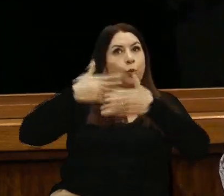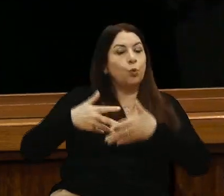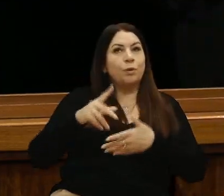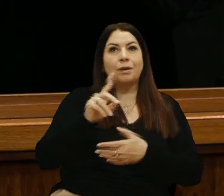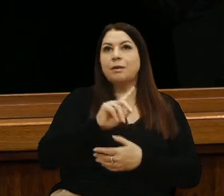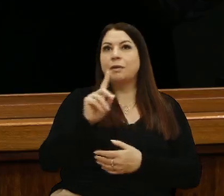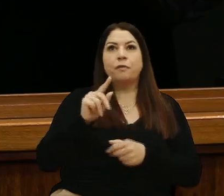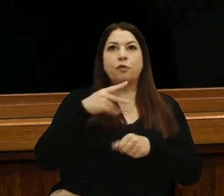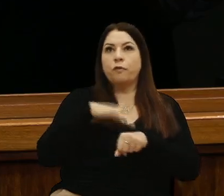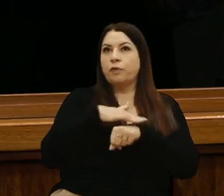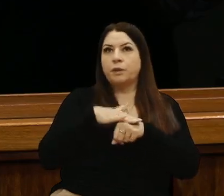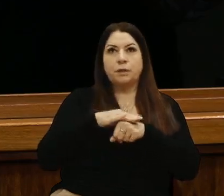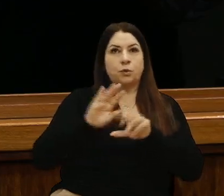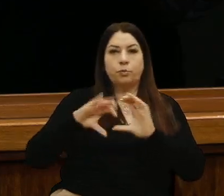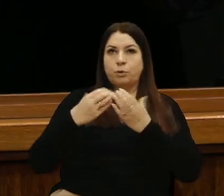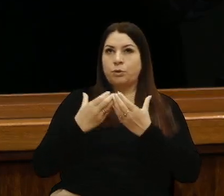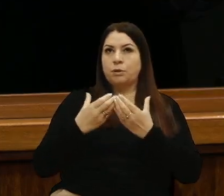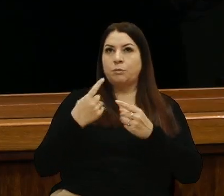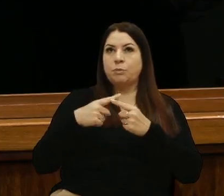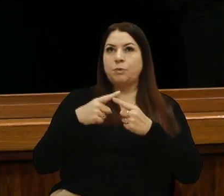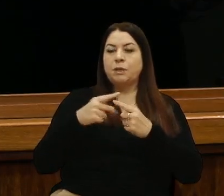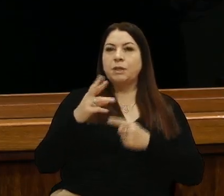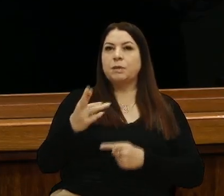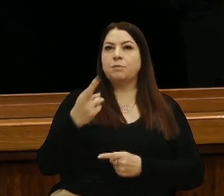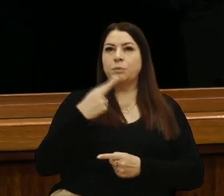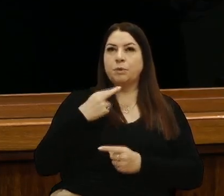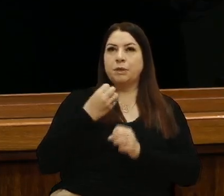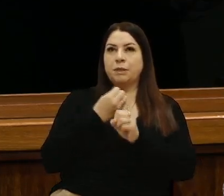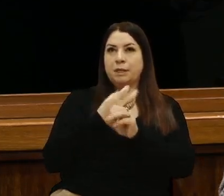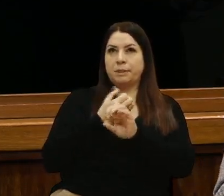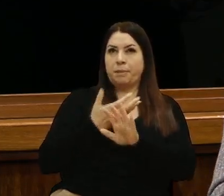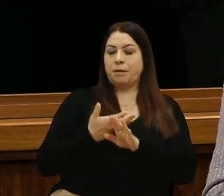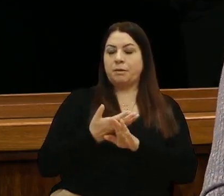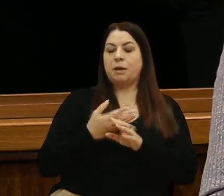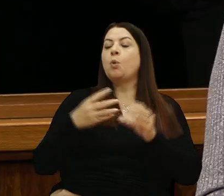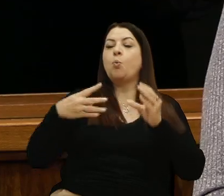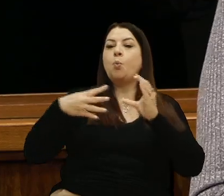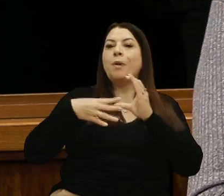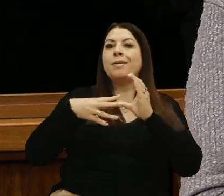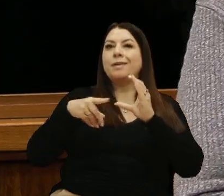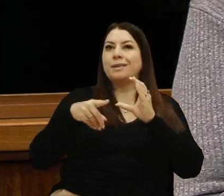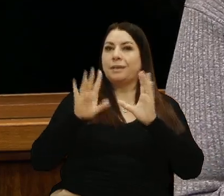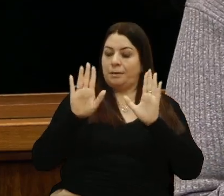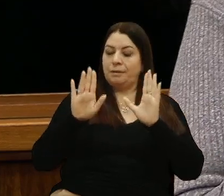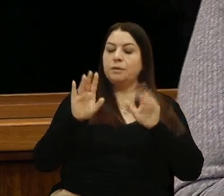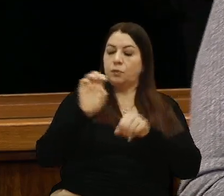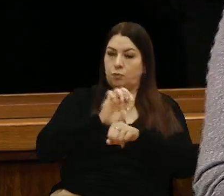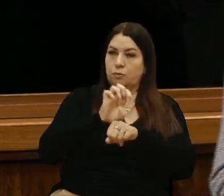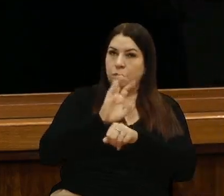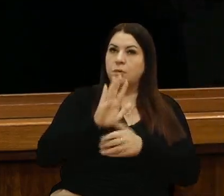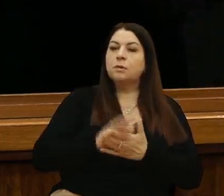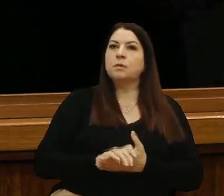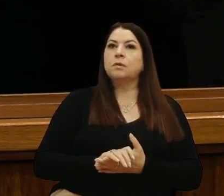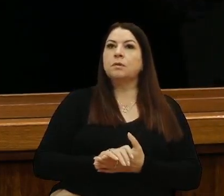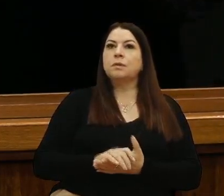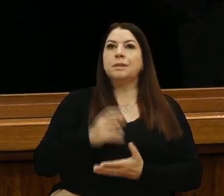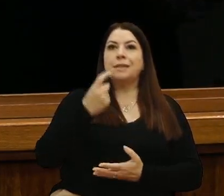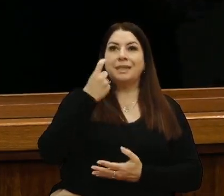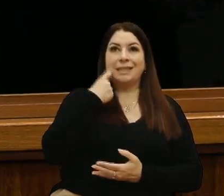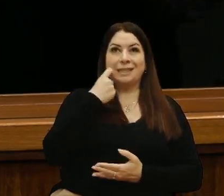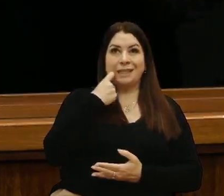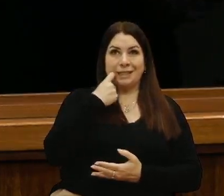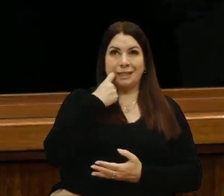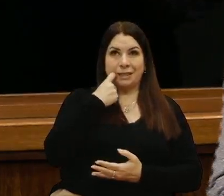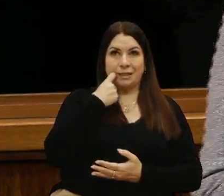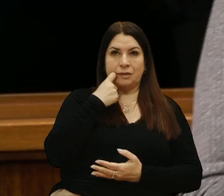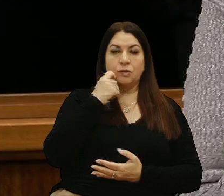não falou com a comunidade porque ela teve retorno da SMED, da 4ª CREA, aliás, do Estado, na sexta-feira